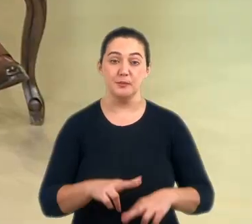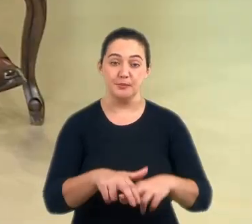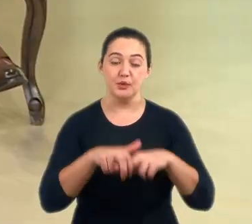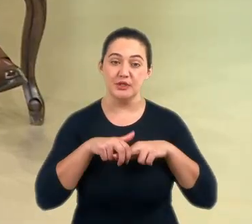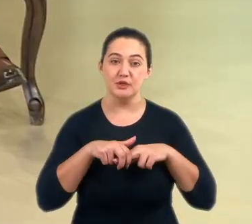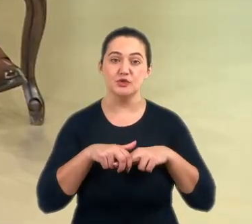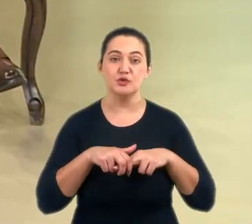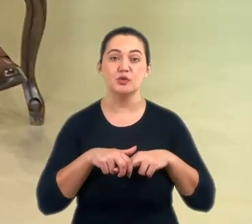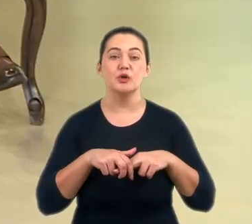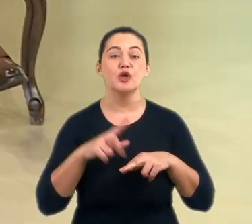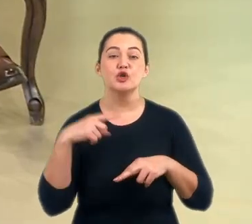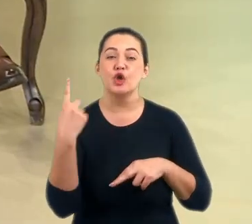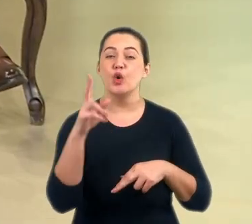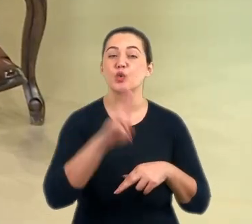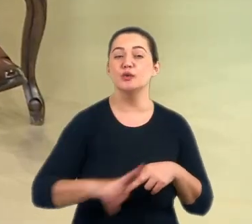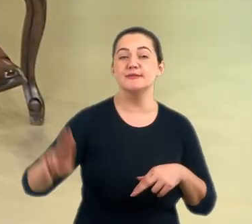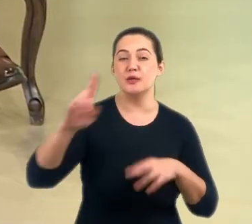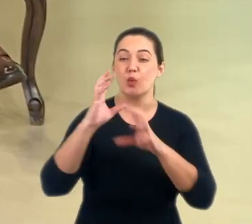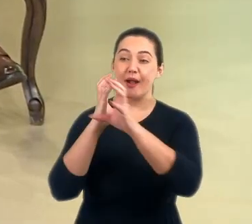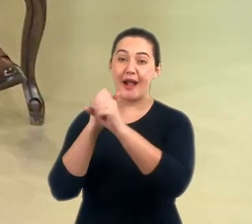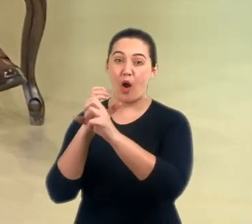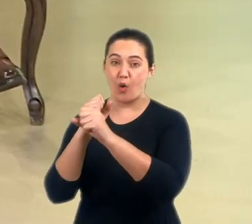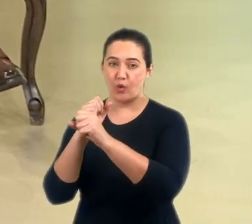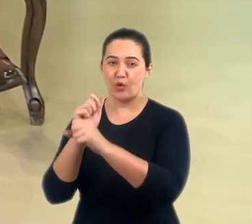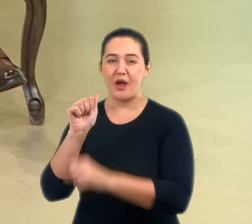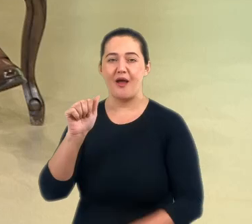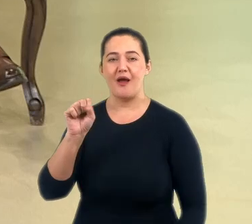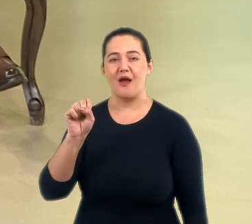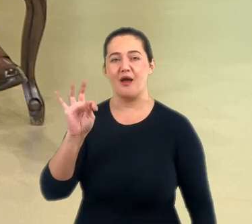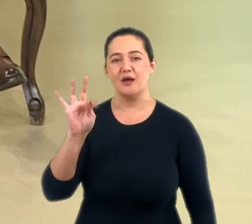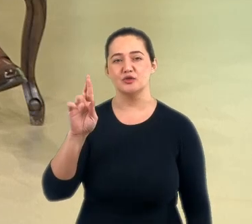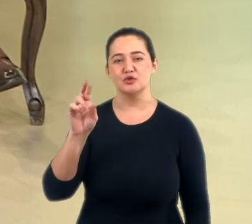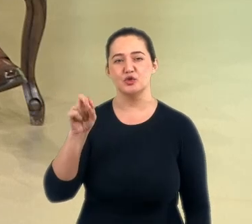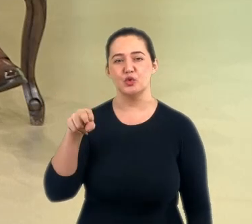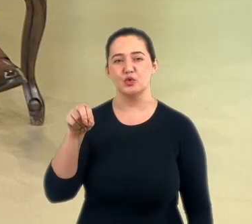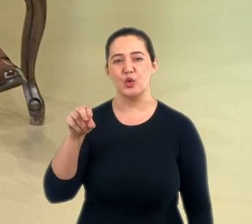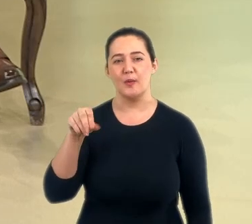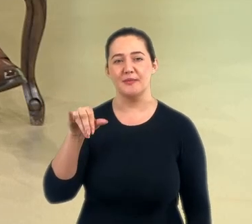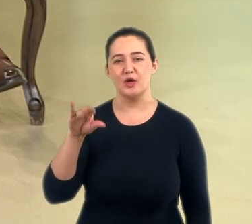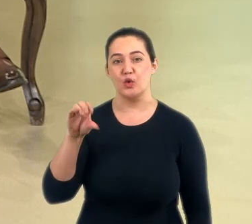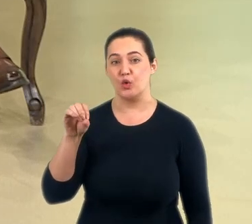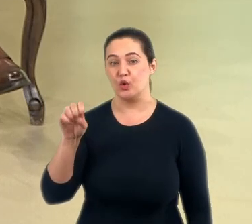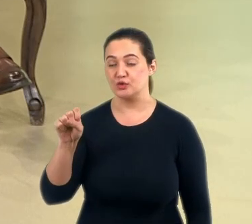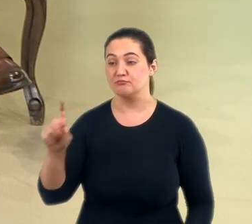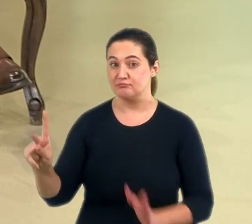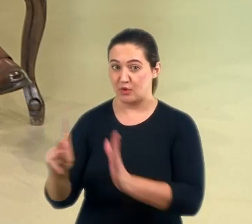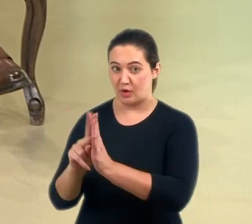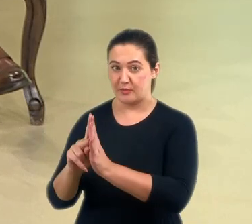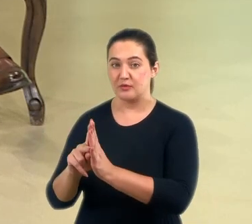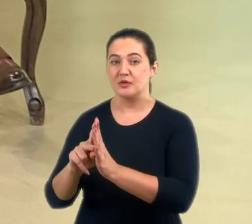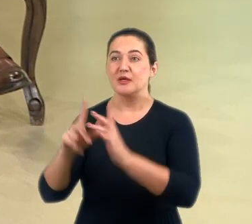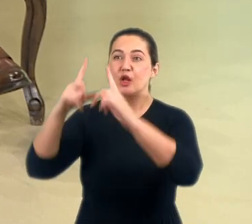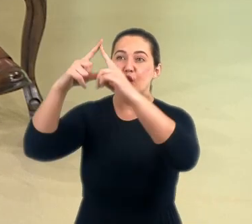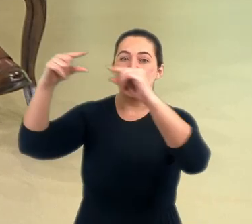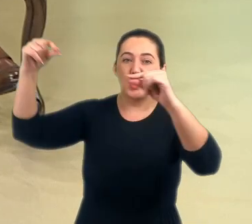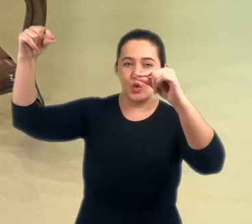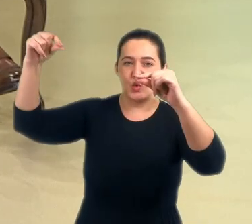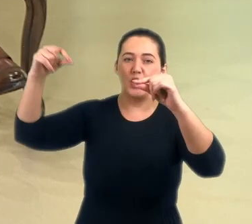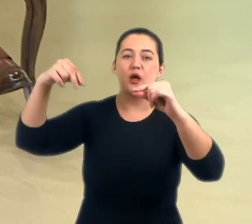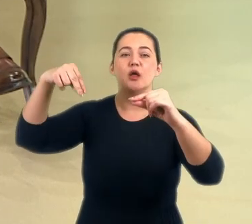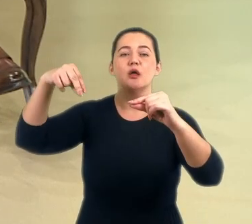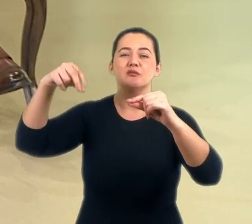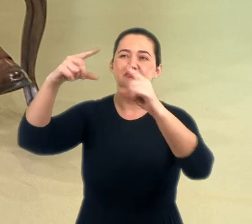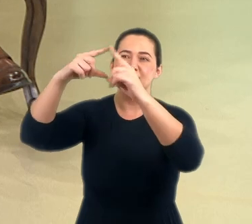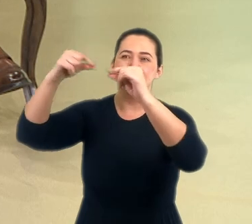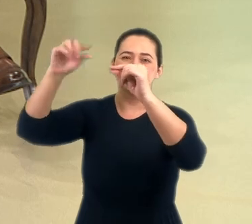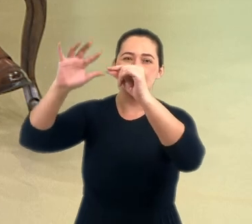Portanto, usando cálculos astronômicos precisos que demarcaram a visibilidade da lua nova em Jerusalém, nós